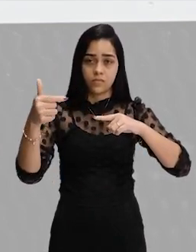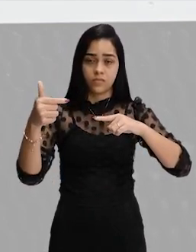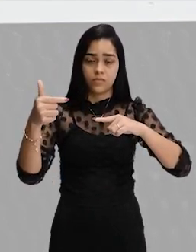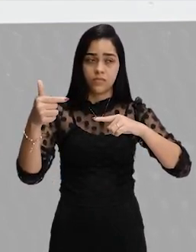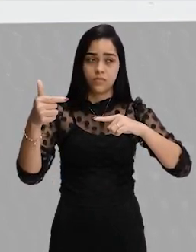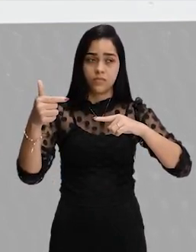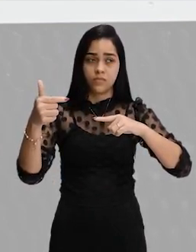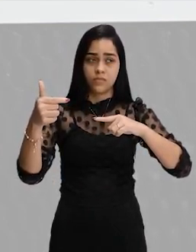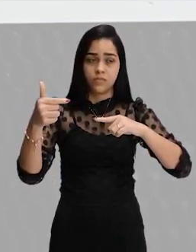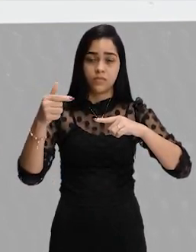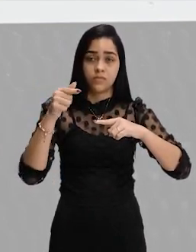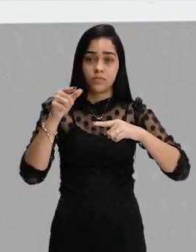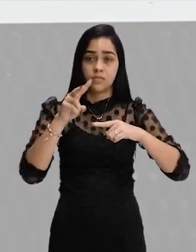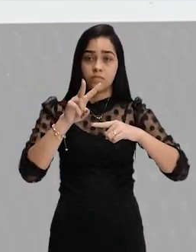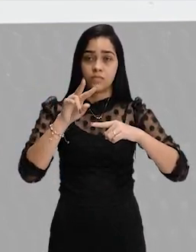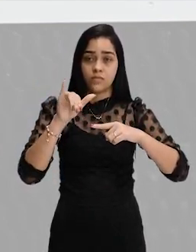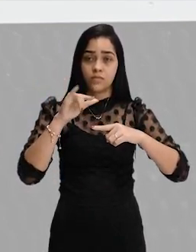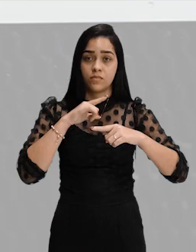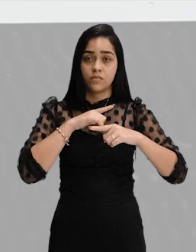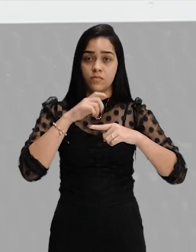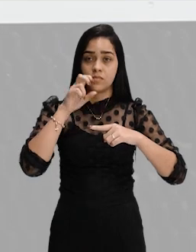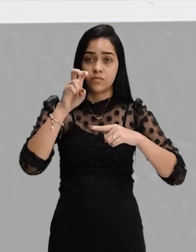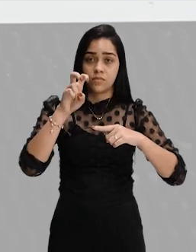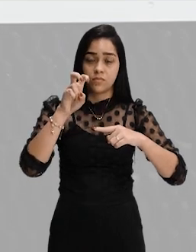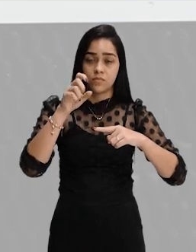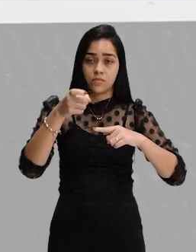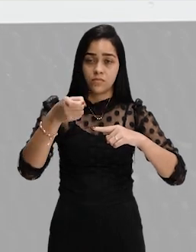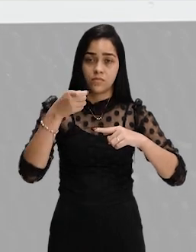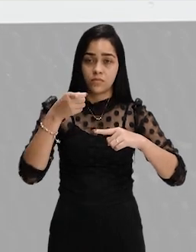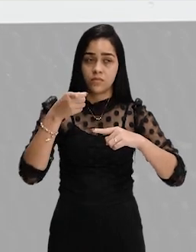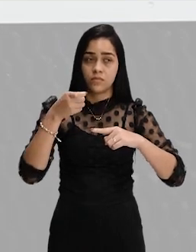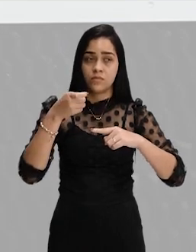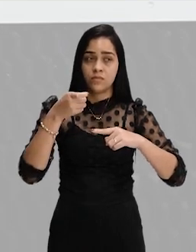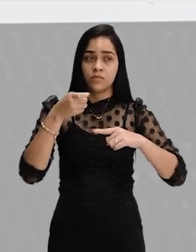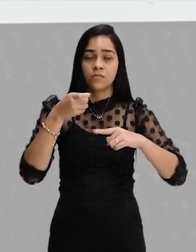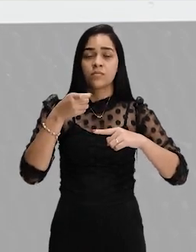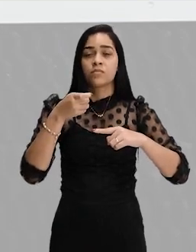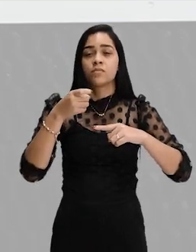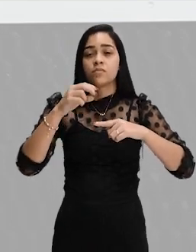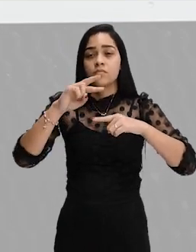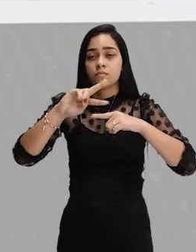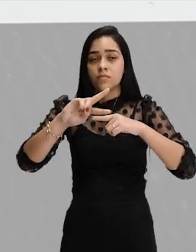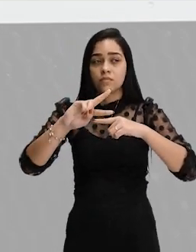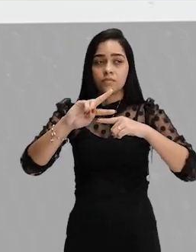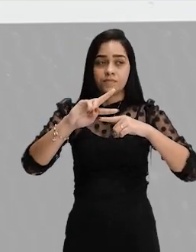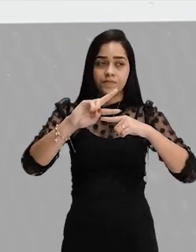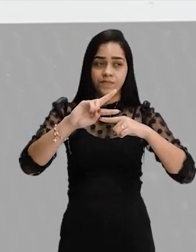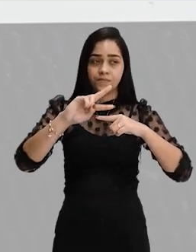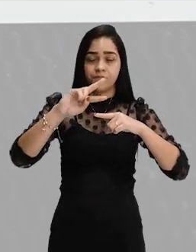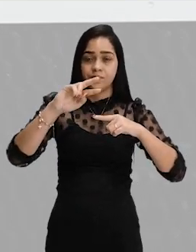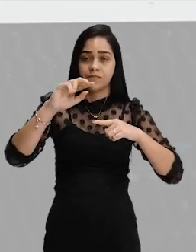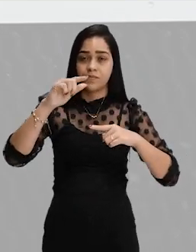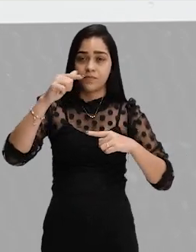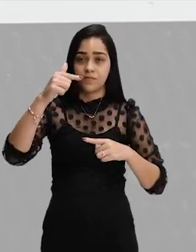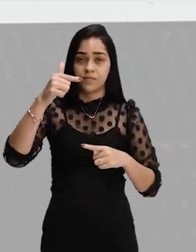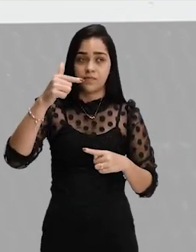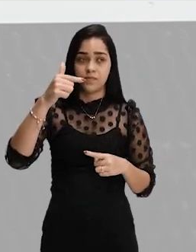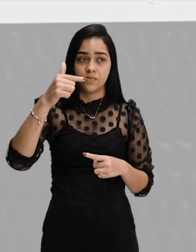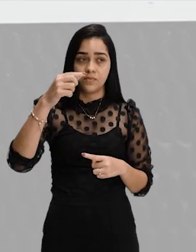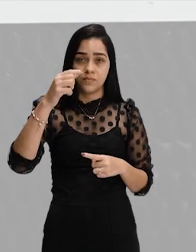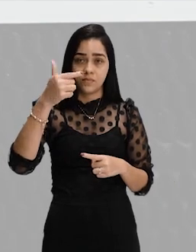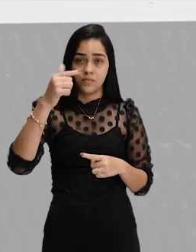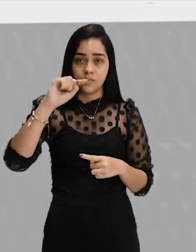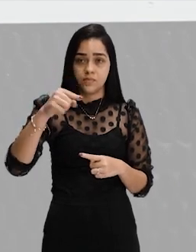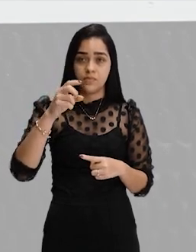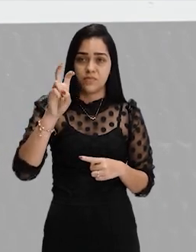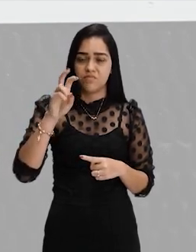né? Então você vai encontrar x maior, 5 dividido por 2 é 2,5, né? Os alunos eles não gostam muito de